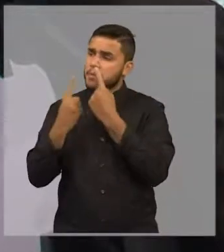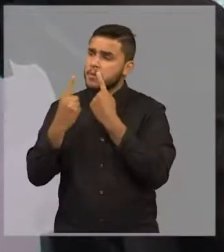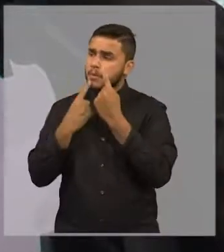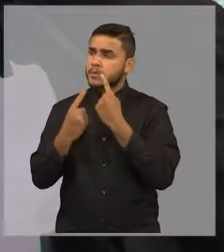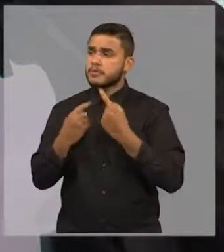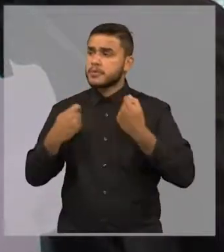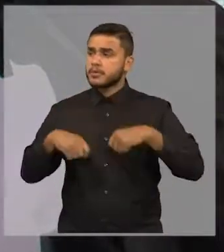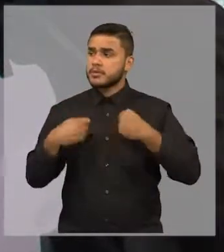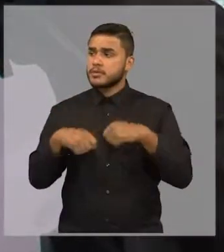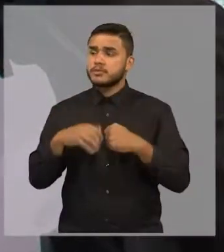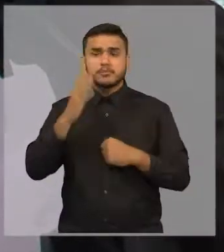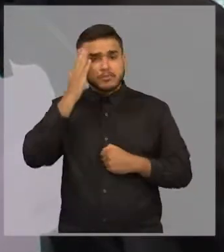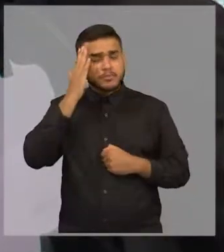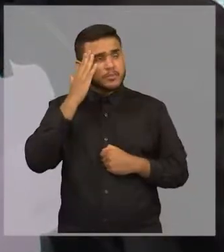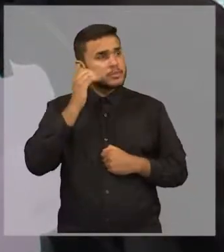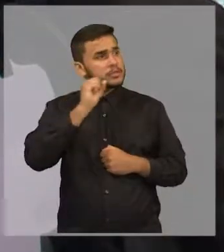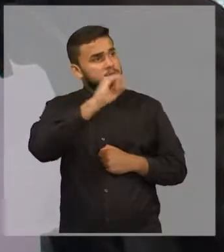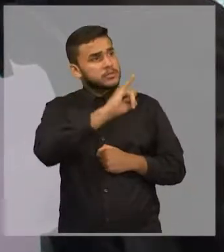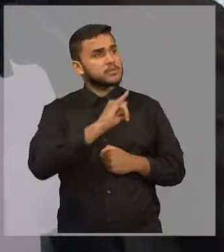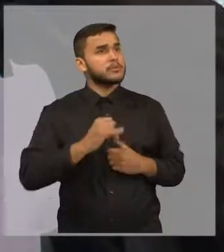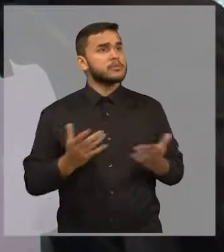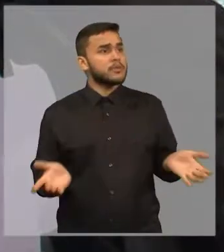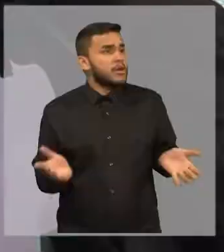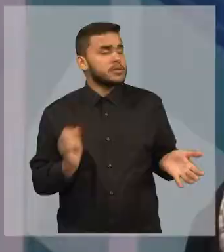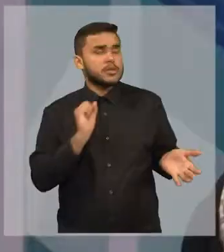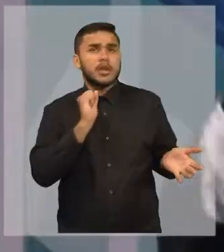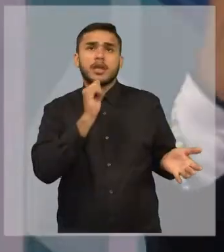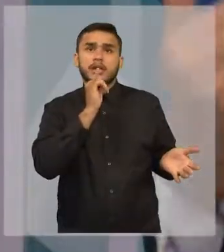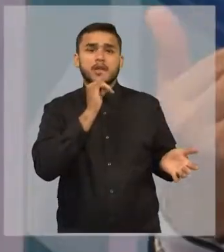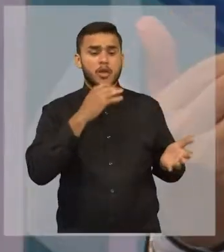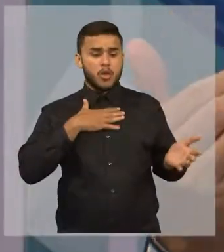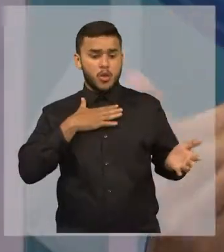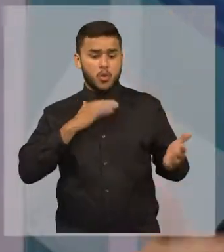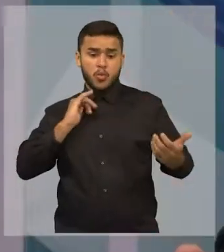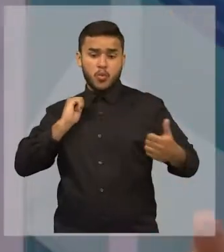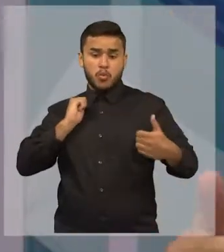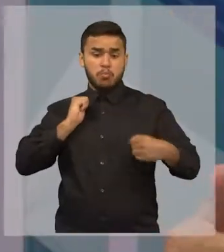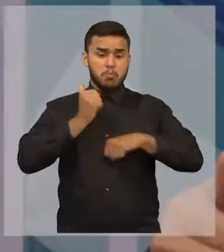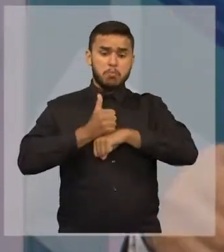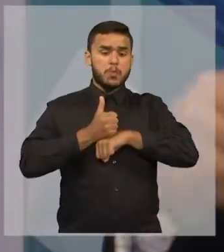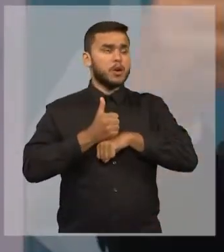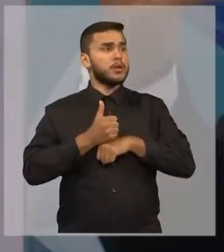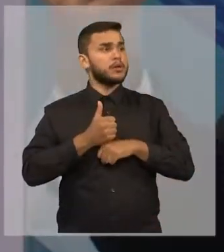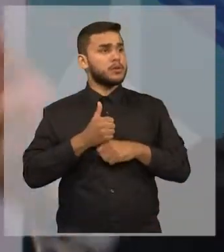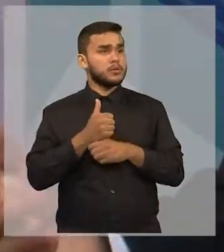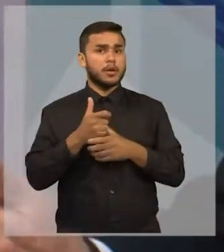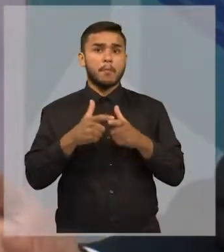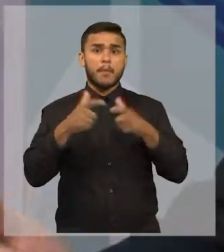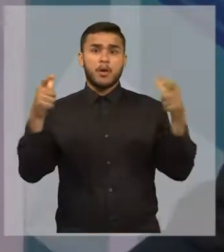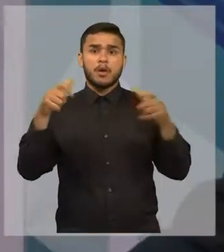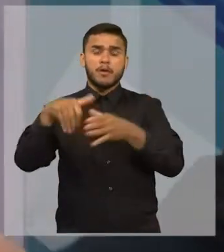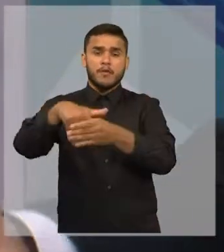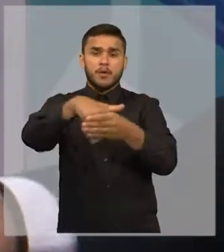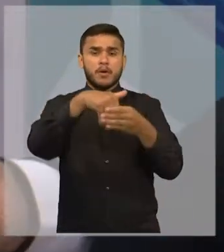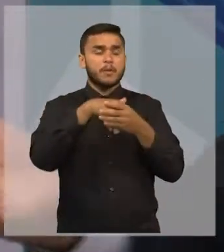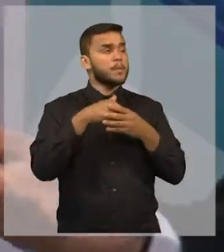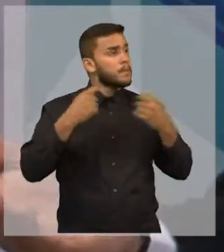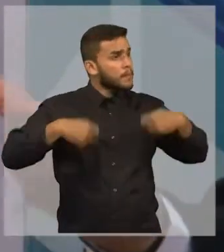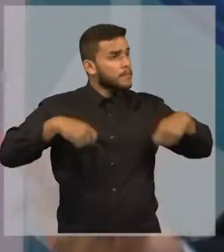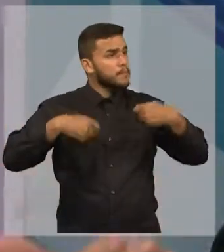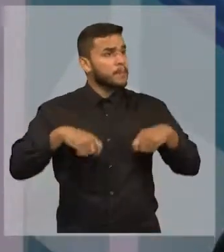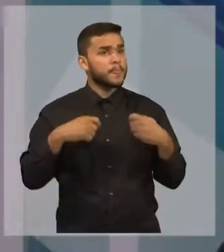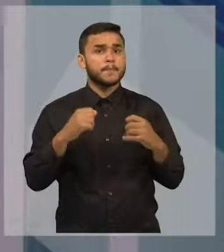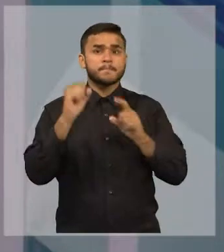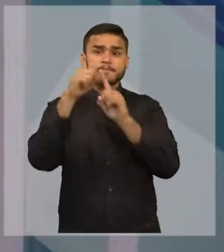você tem que chamar, se você é uma pessoa que foi eleita, né, por uma maioria, você precisa